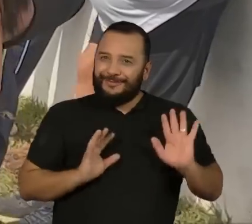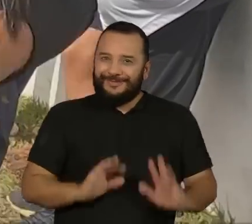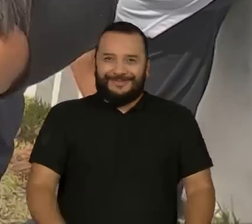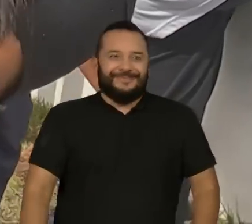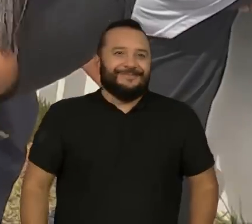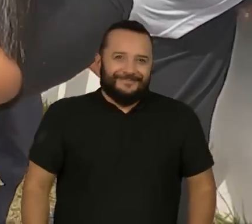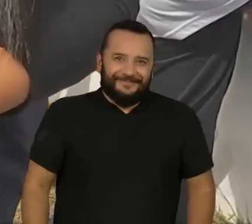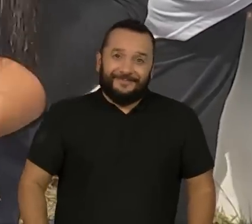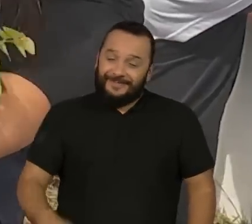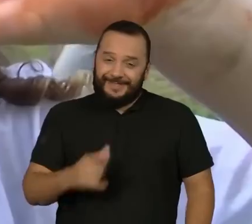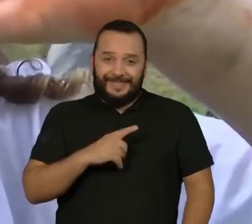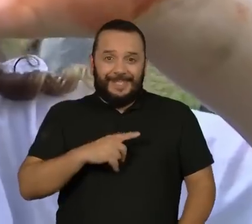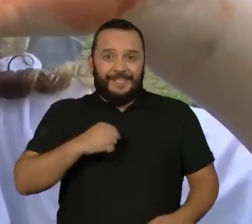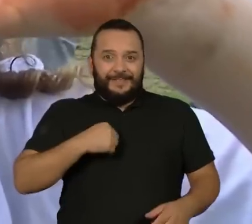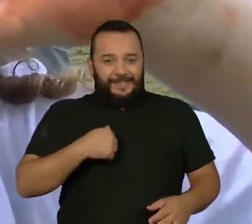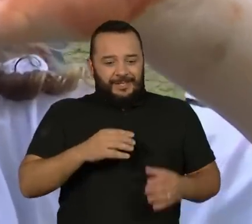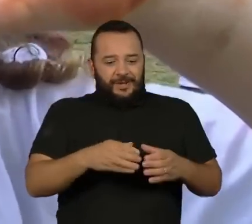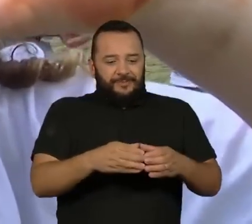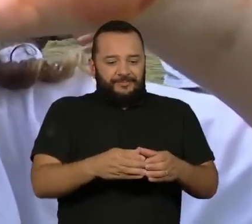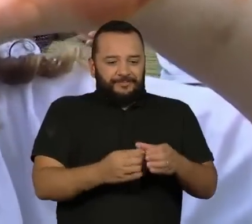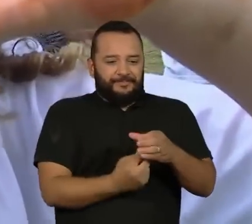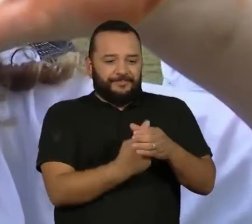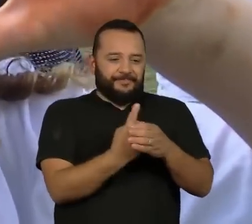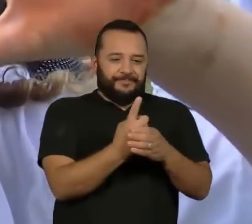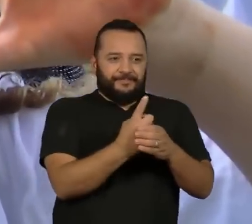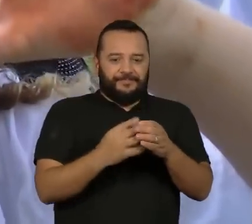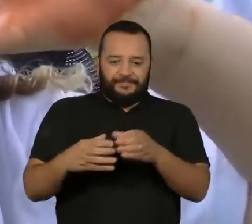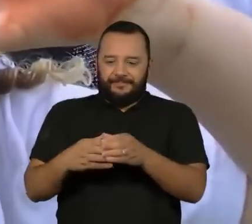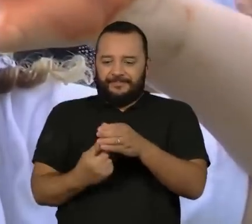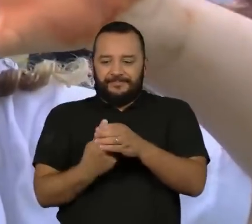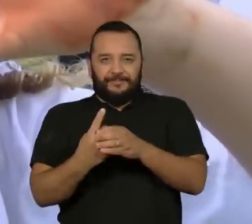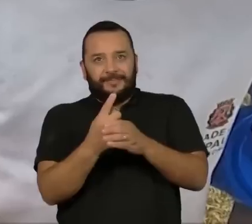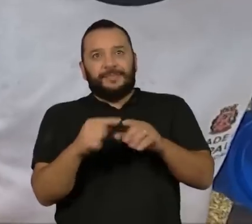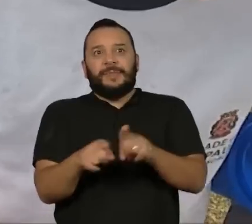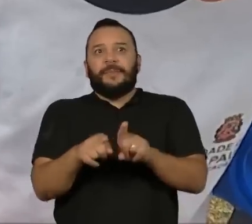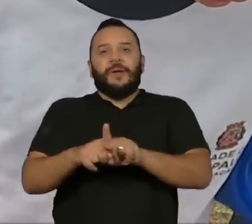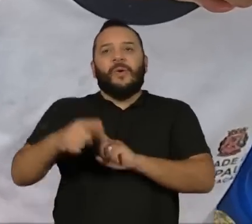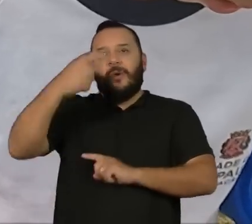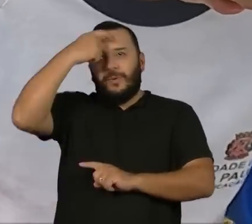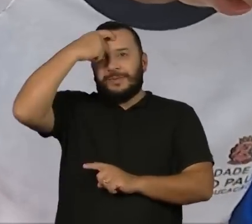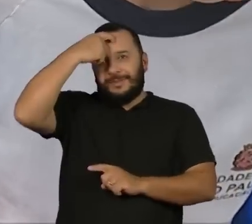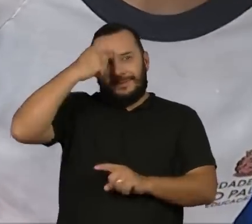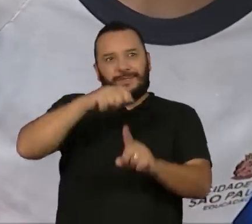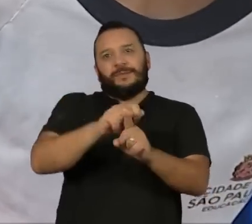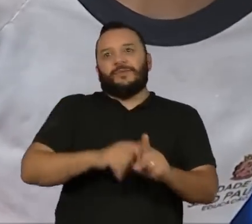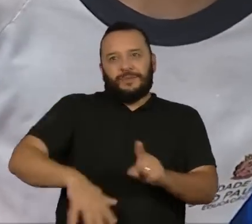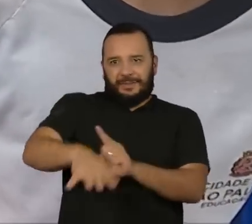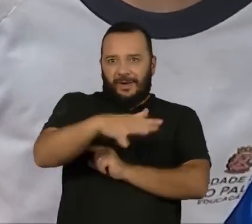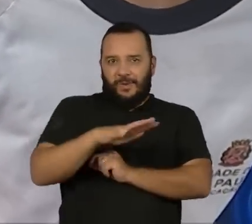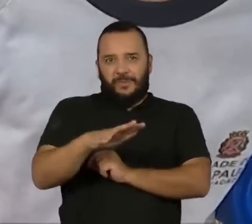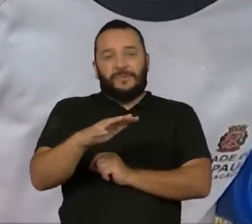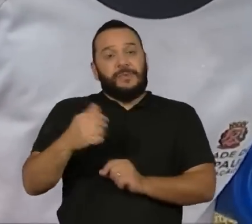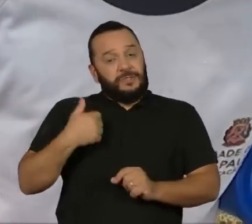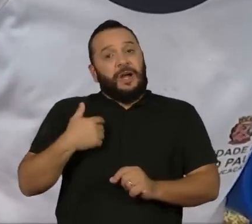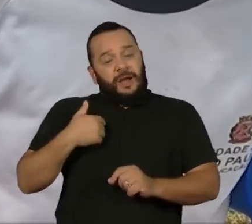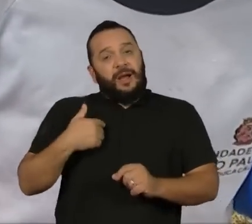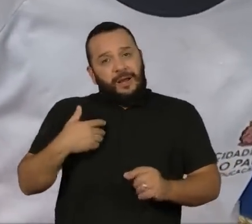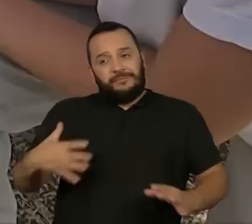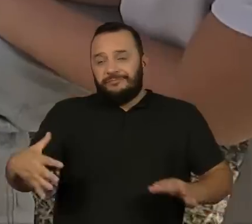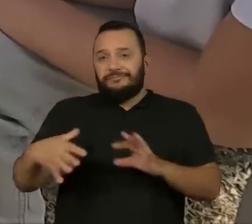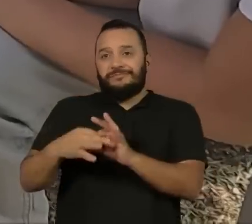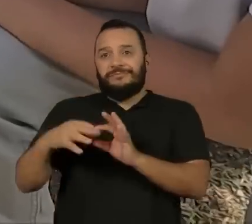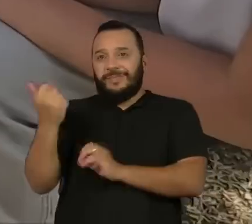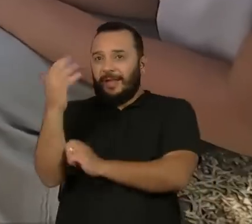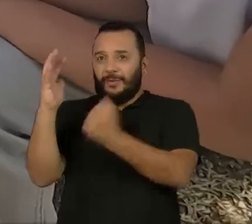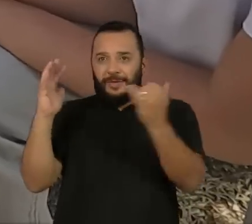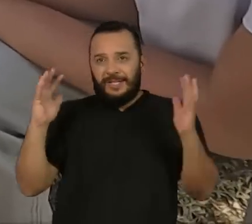Entre uma muda e outra, o que se planta também é consciência social. A ação fortalece a relação com a natureza